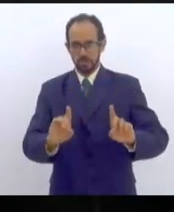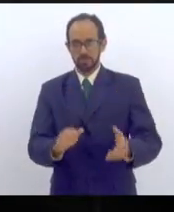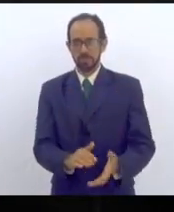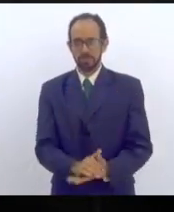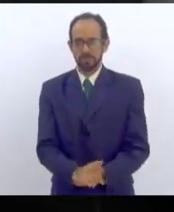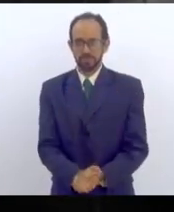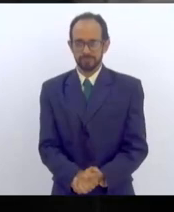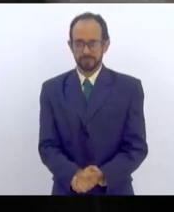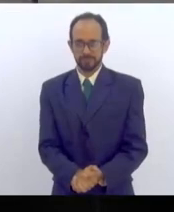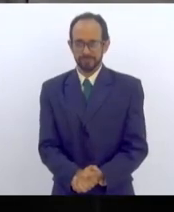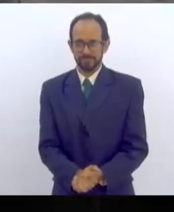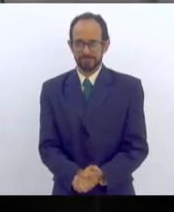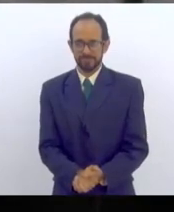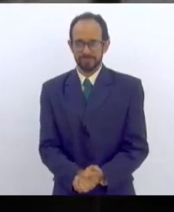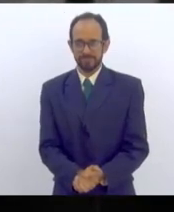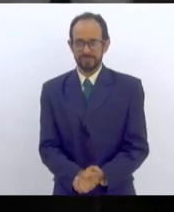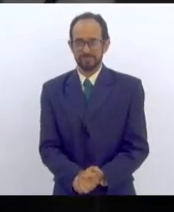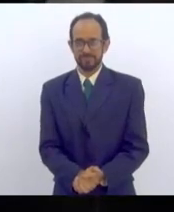nossa